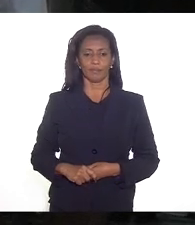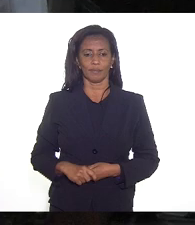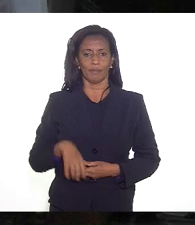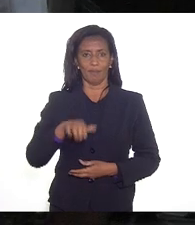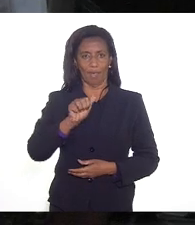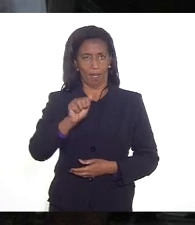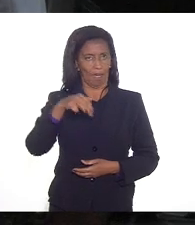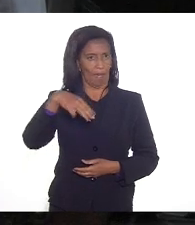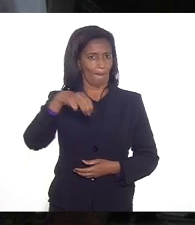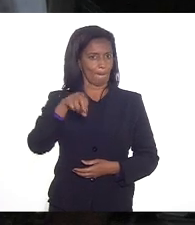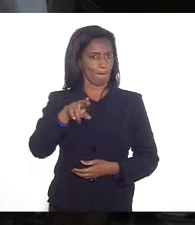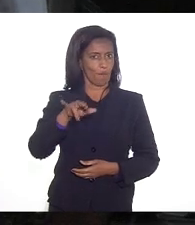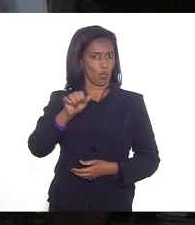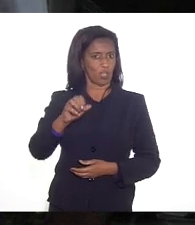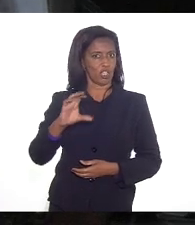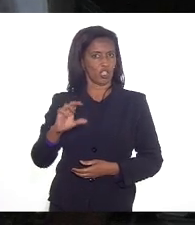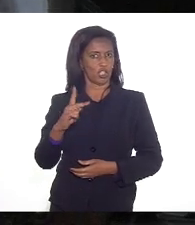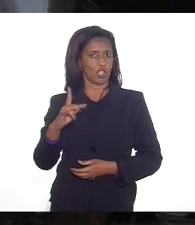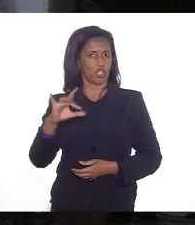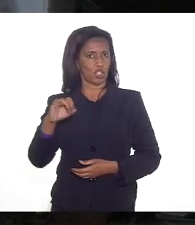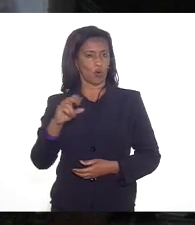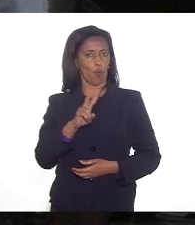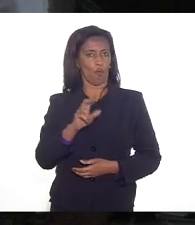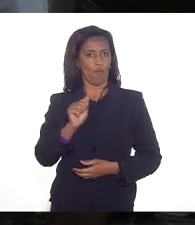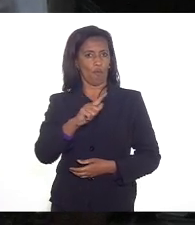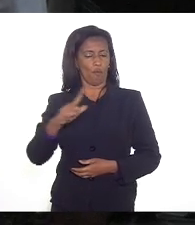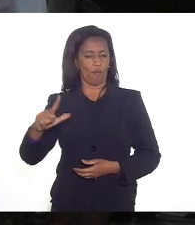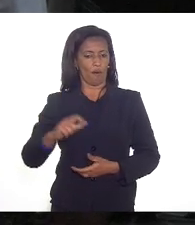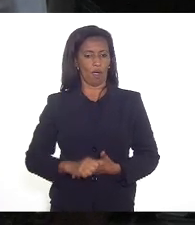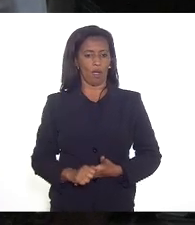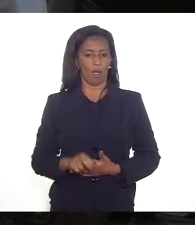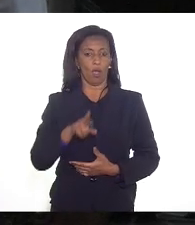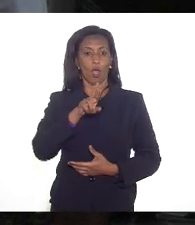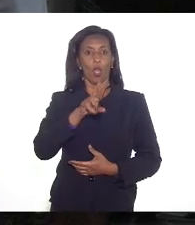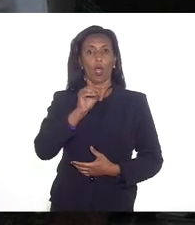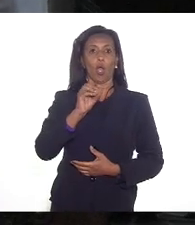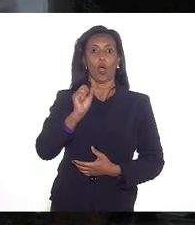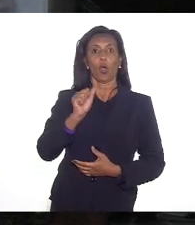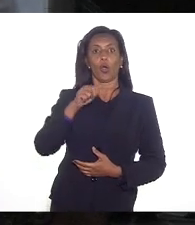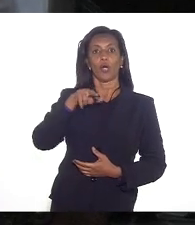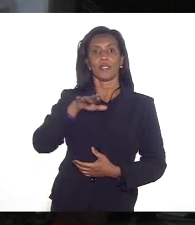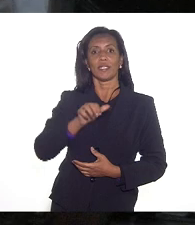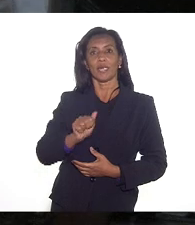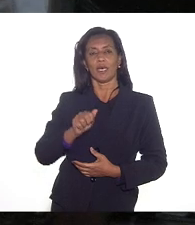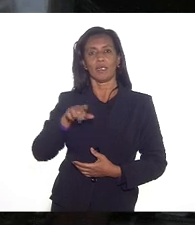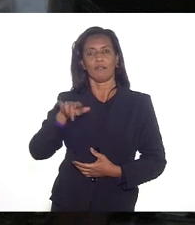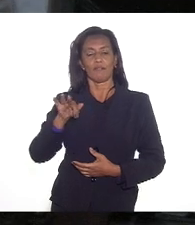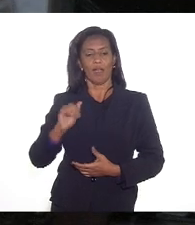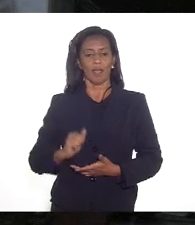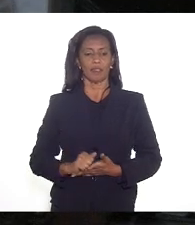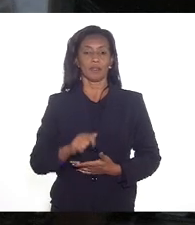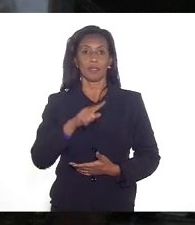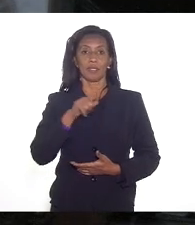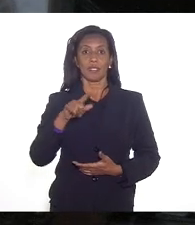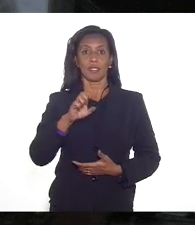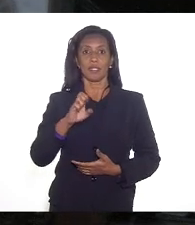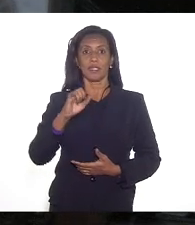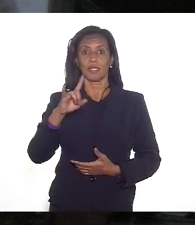Amorim Chico Machado Val do Ceasa Rosane Félix pediu o plano de Félix zeidan